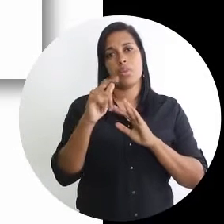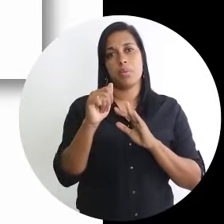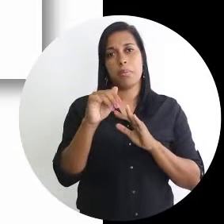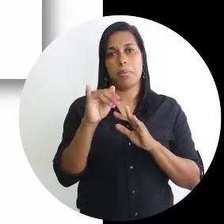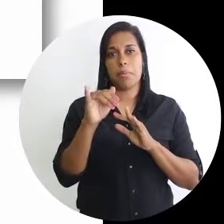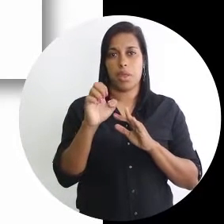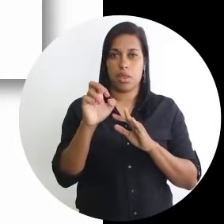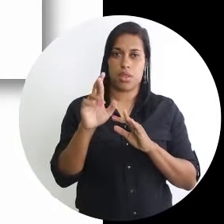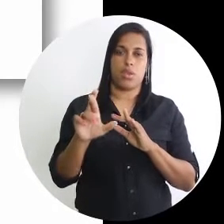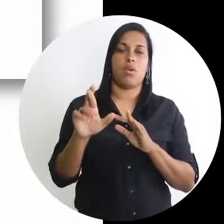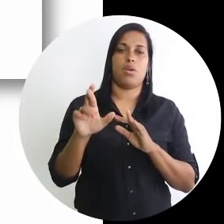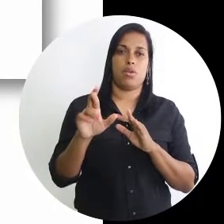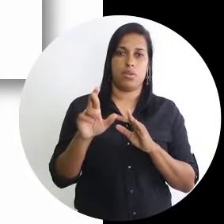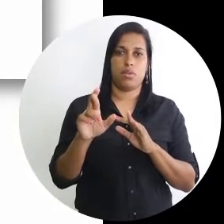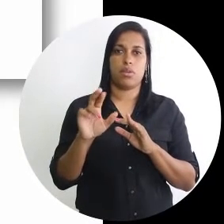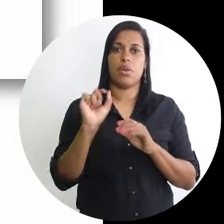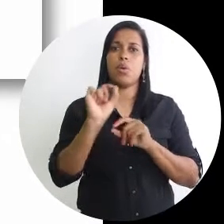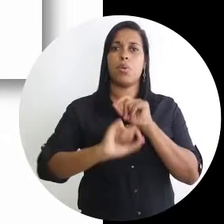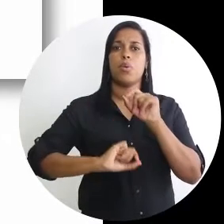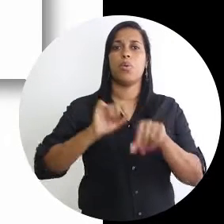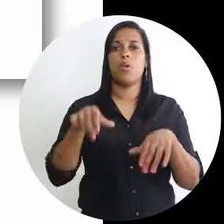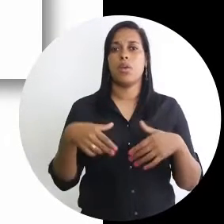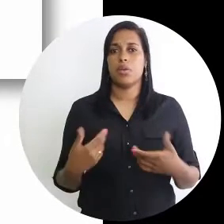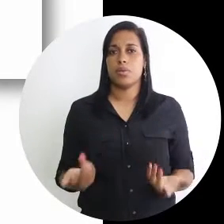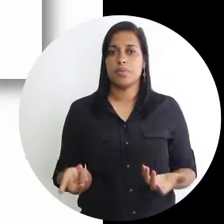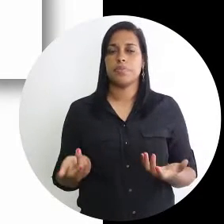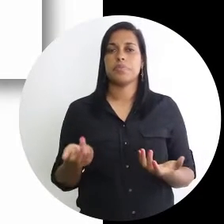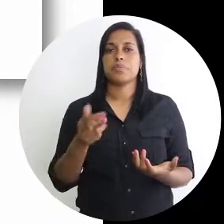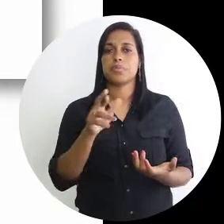é o componente py aqui? O componente py é esse